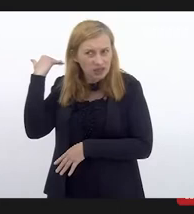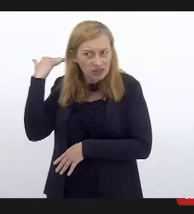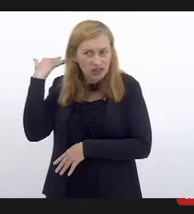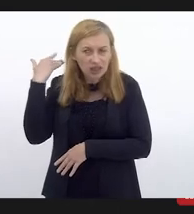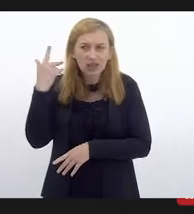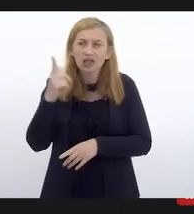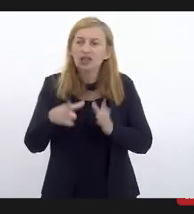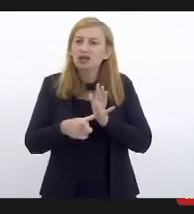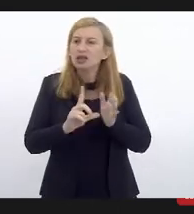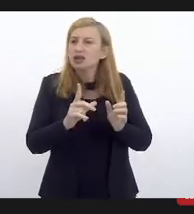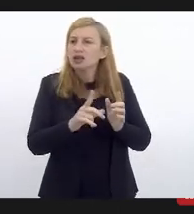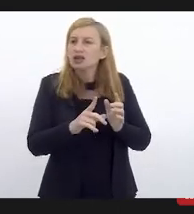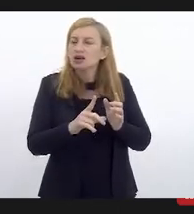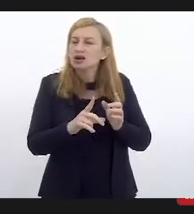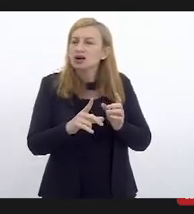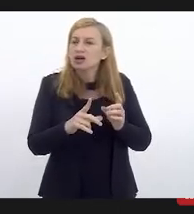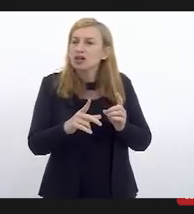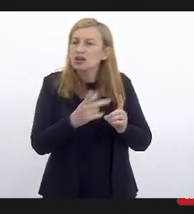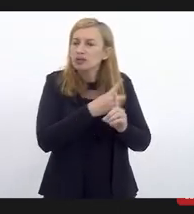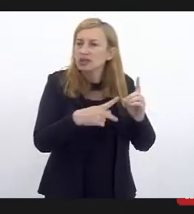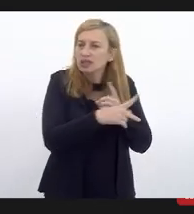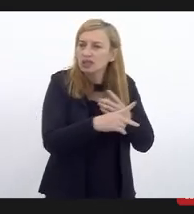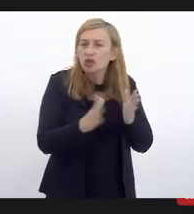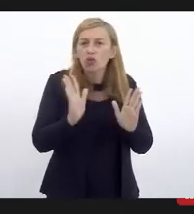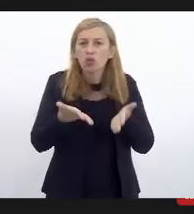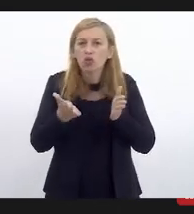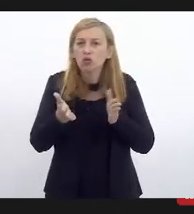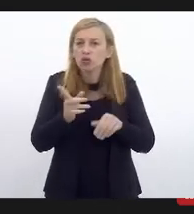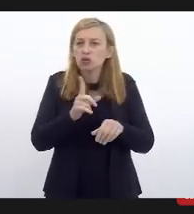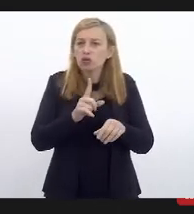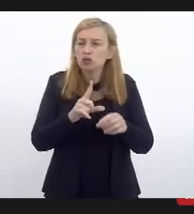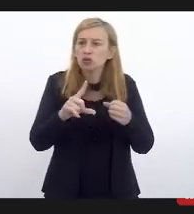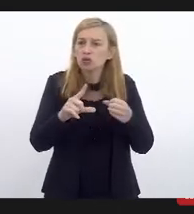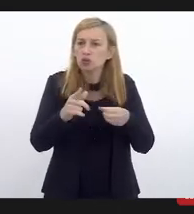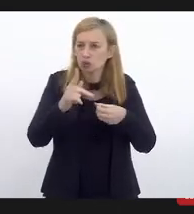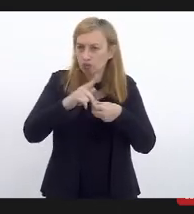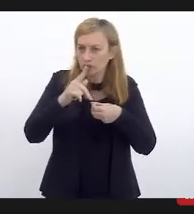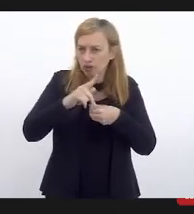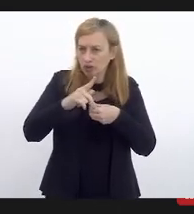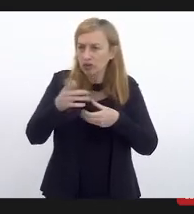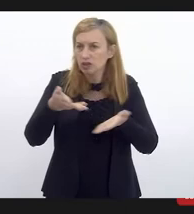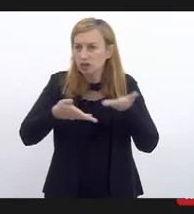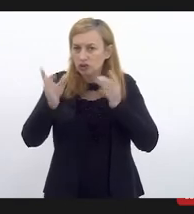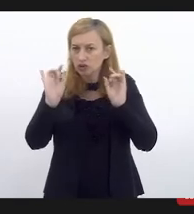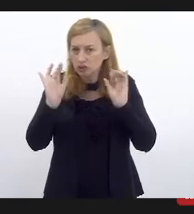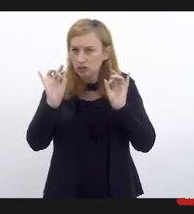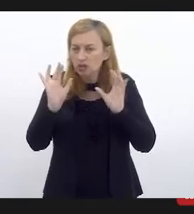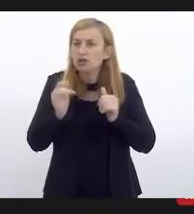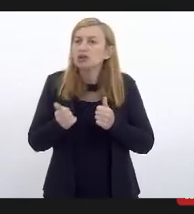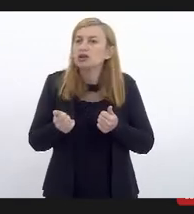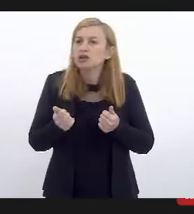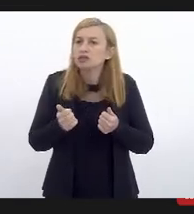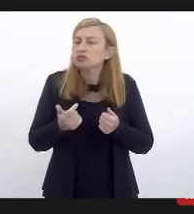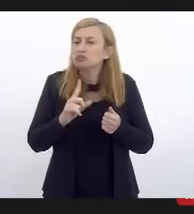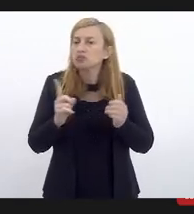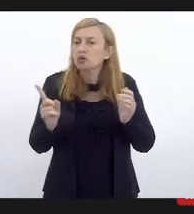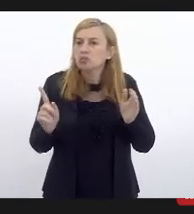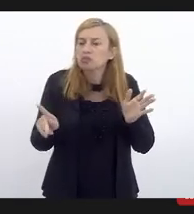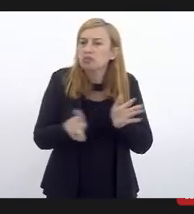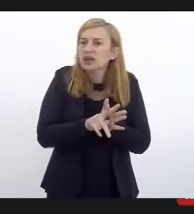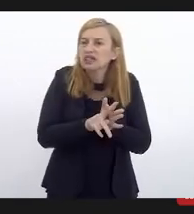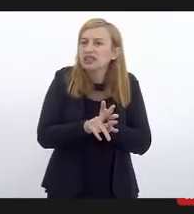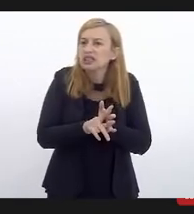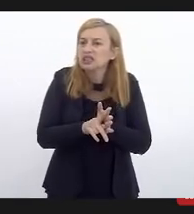do Rio Previdência, hoje o ativo de longo prazo dos royalties e participações especiais não pertencem nem ao